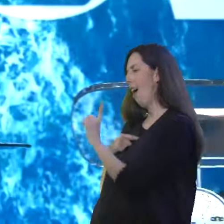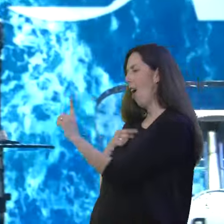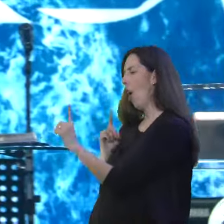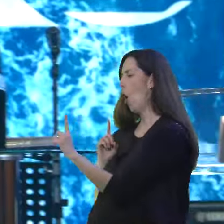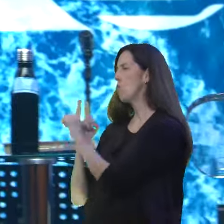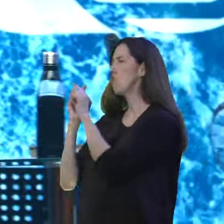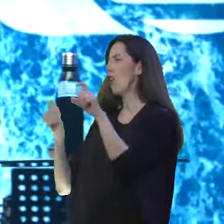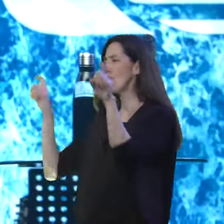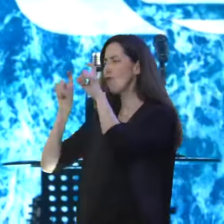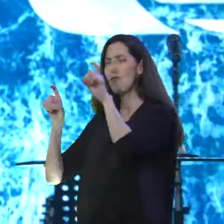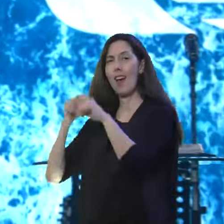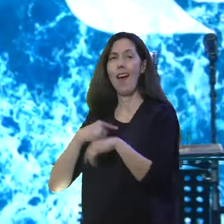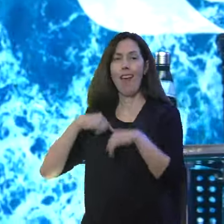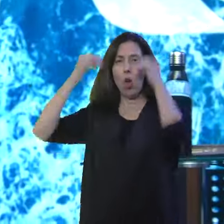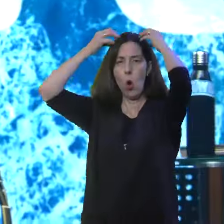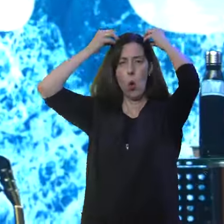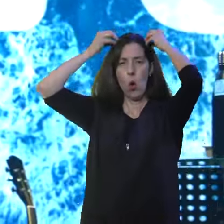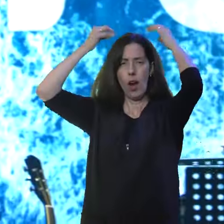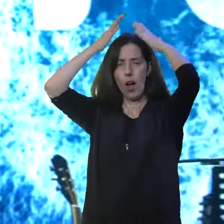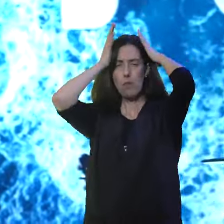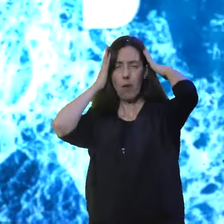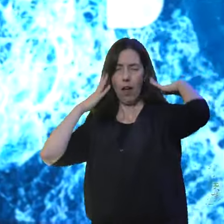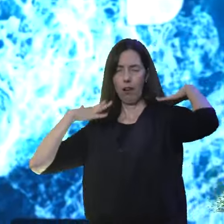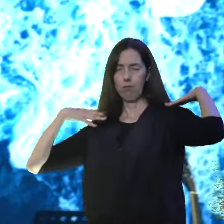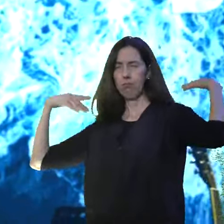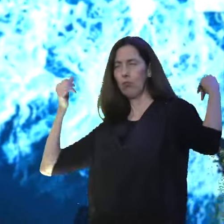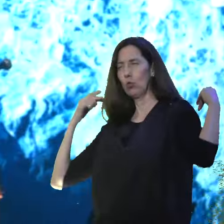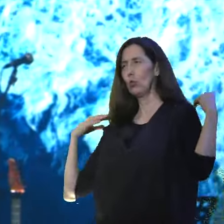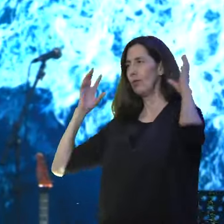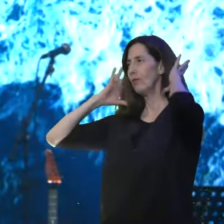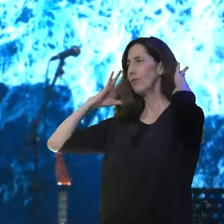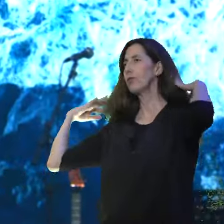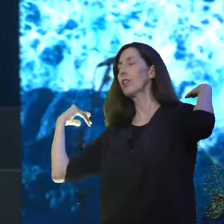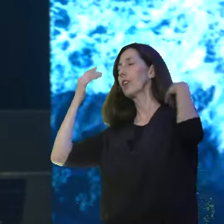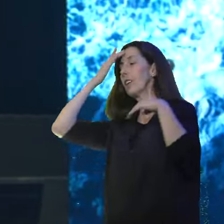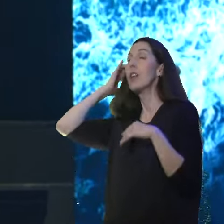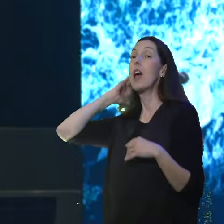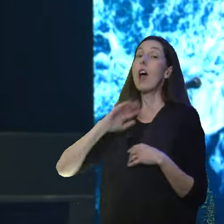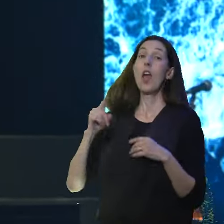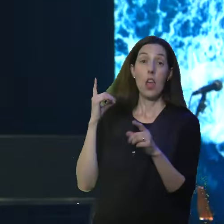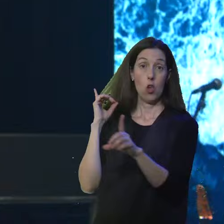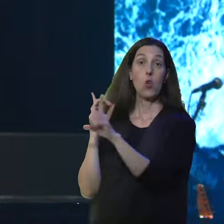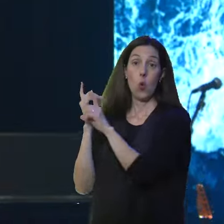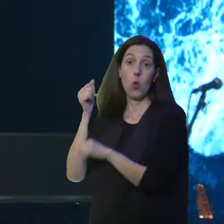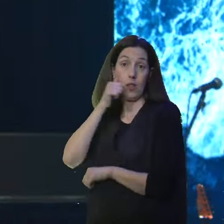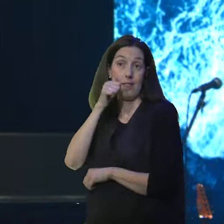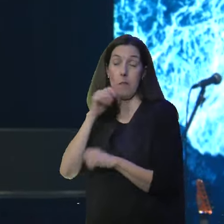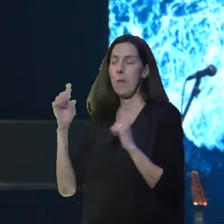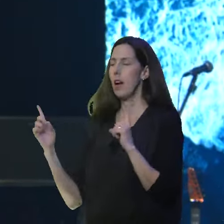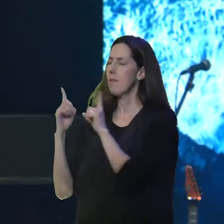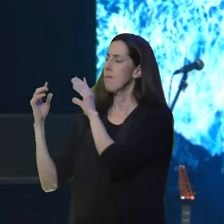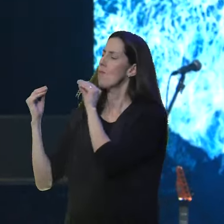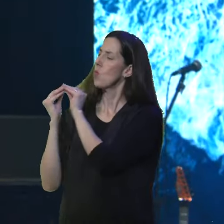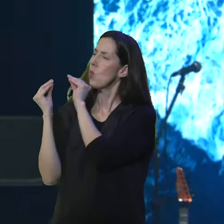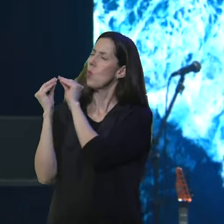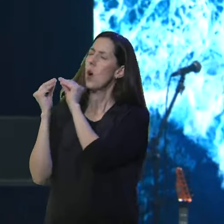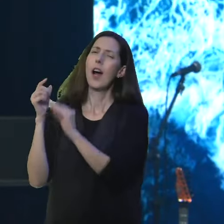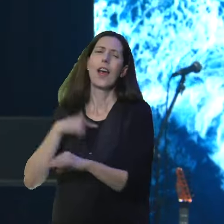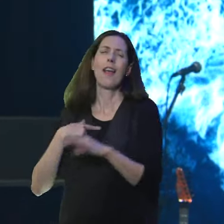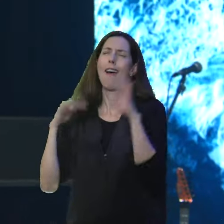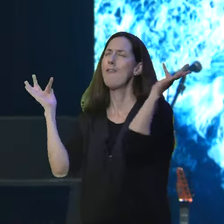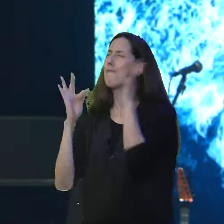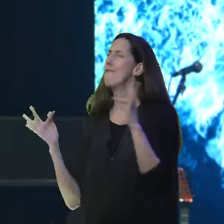Os meus cabelos na época, sensuais. E aí eu lembro que eu fiquei com ela e eu estava feliz